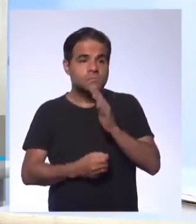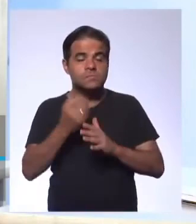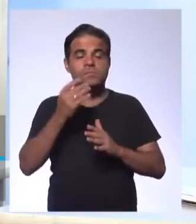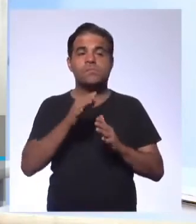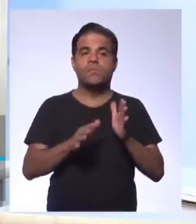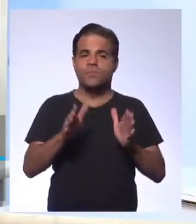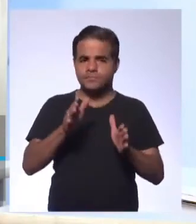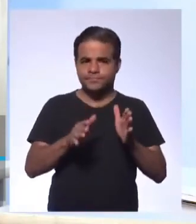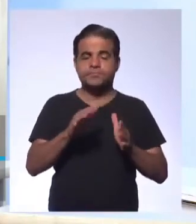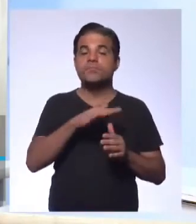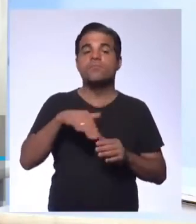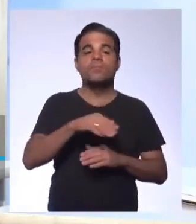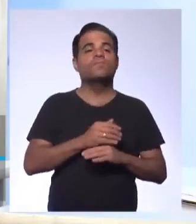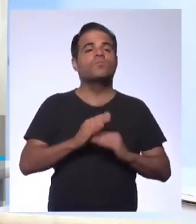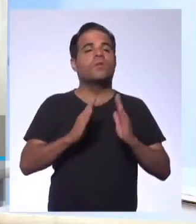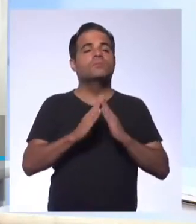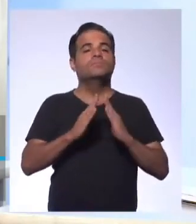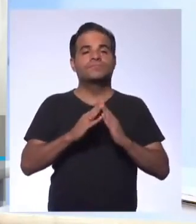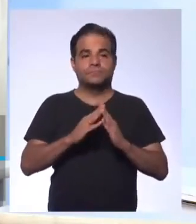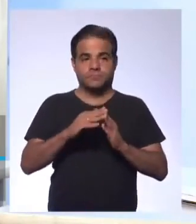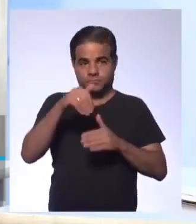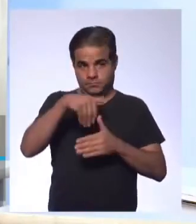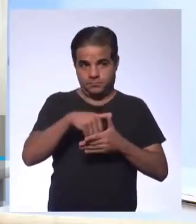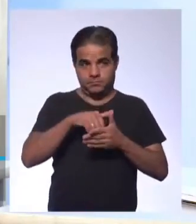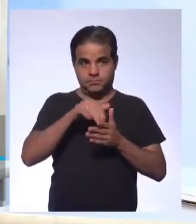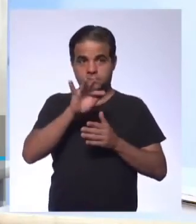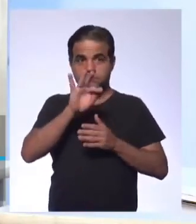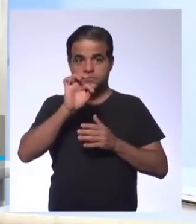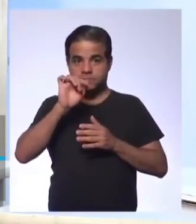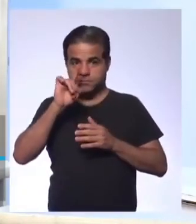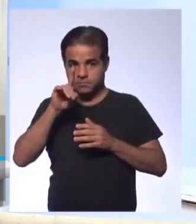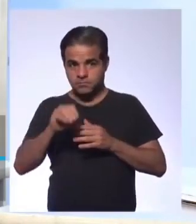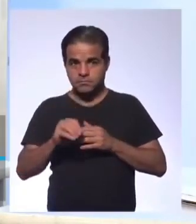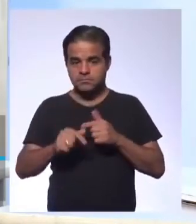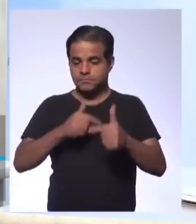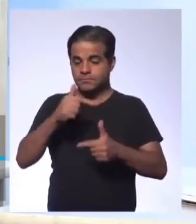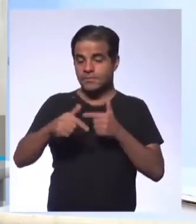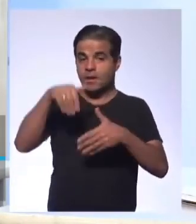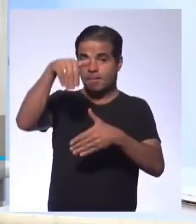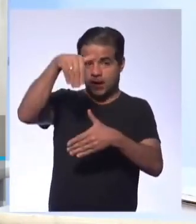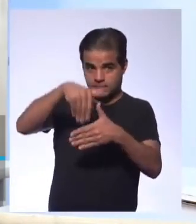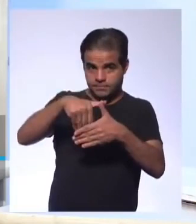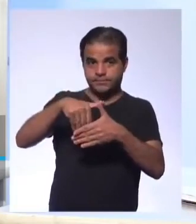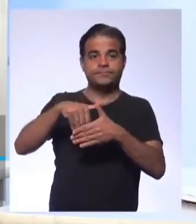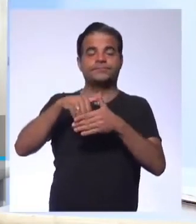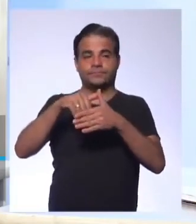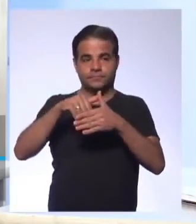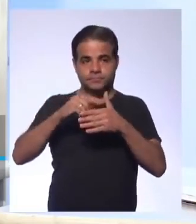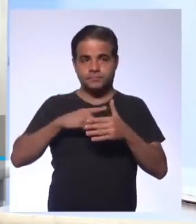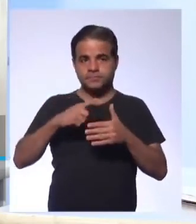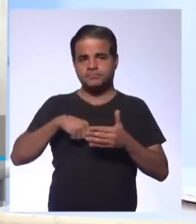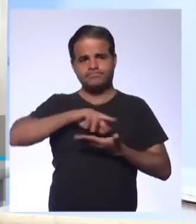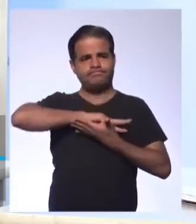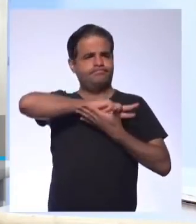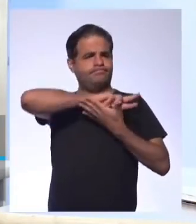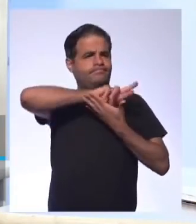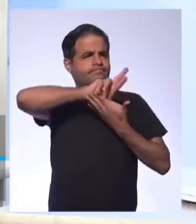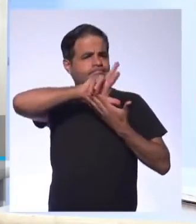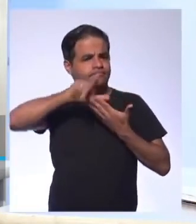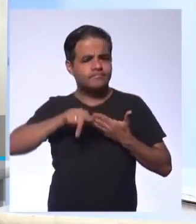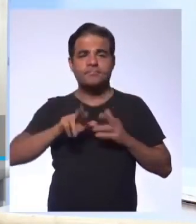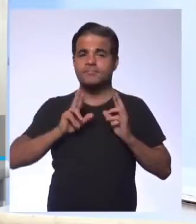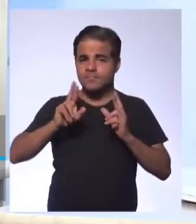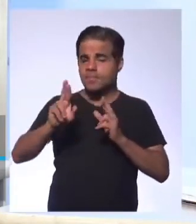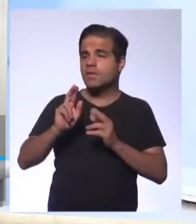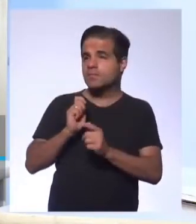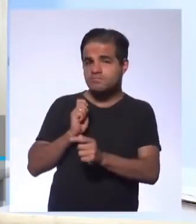servos. Esses servos, eles moram no feudo, eles trabalham no feudo, eles têm uma série de obrigações que eles